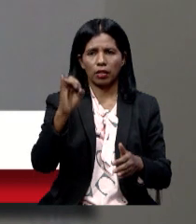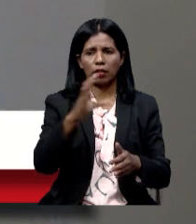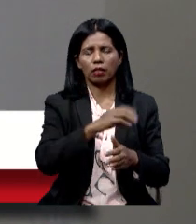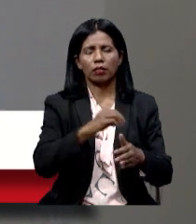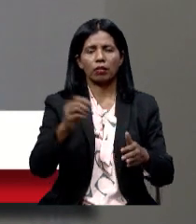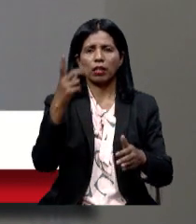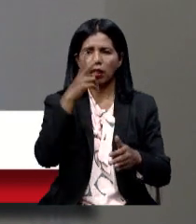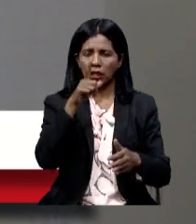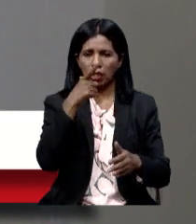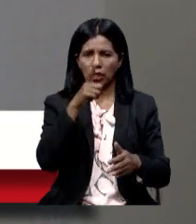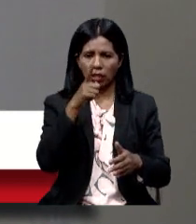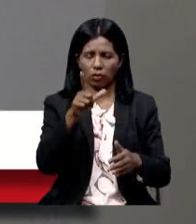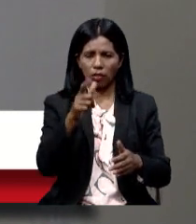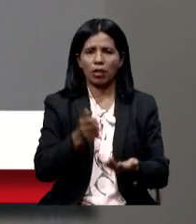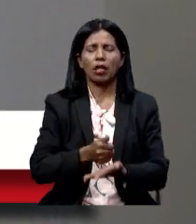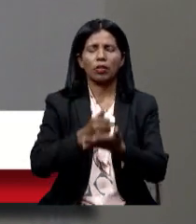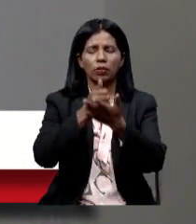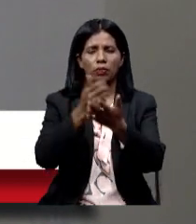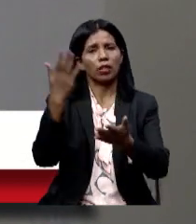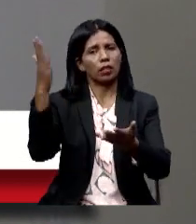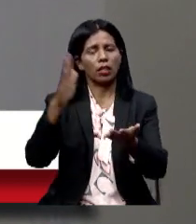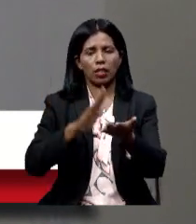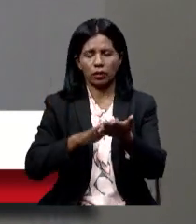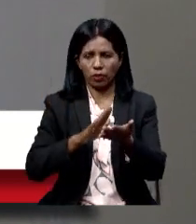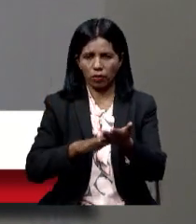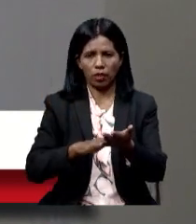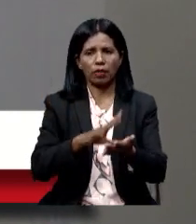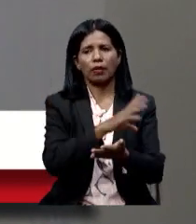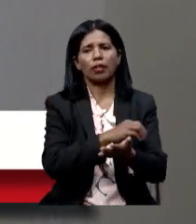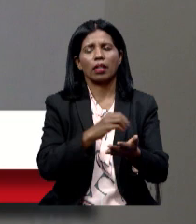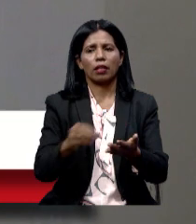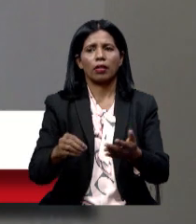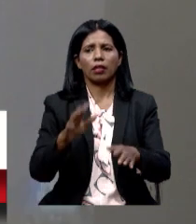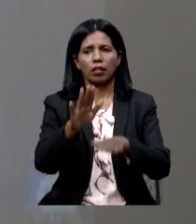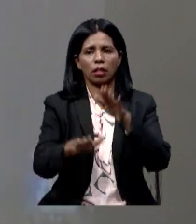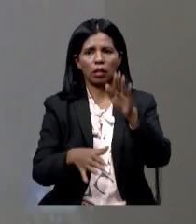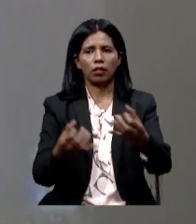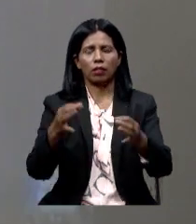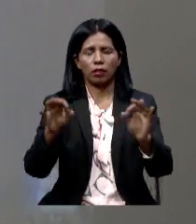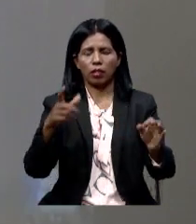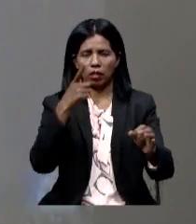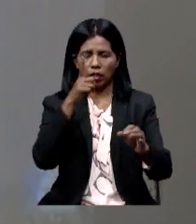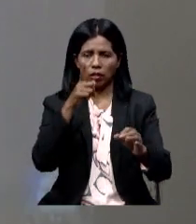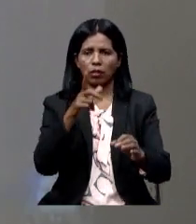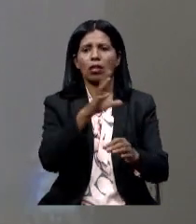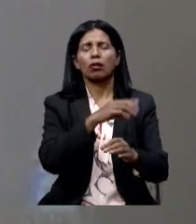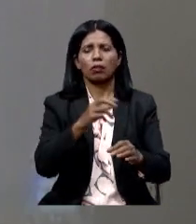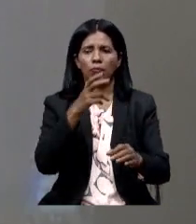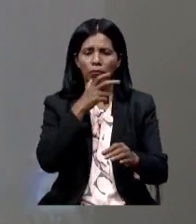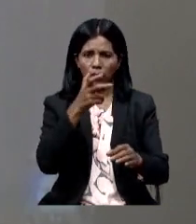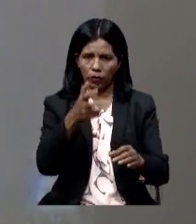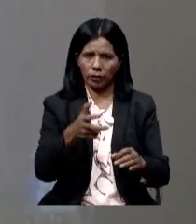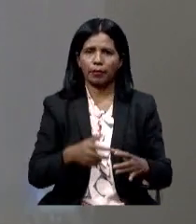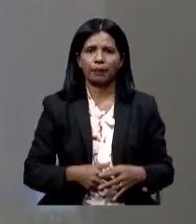instrução. Língua da instrução e a escola é normalmente nem lá hotel na cata língua da instrução e a escola nem a língua